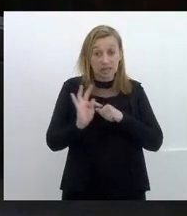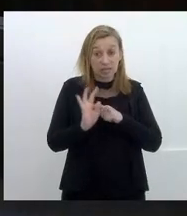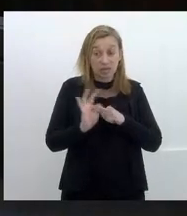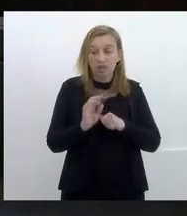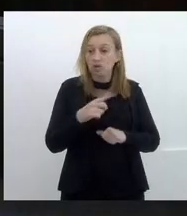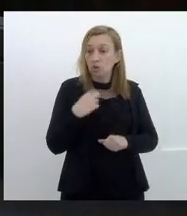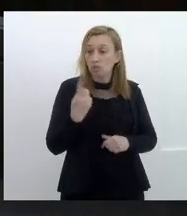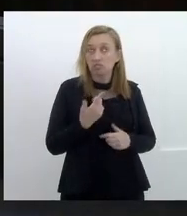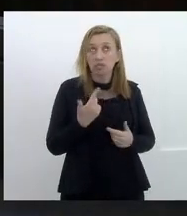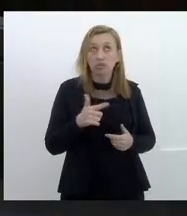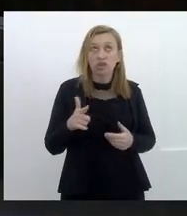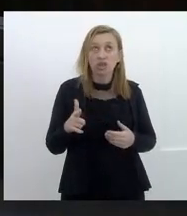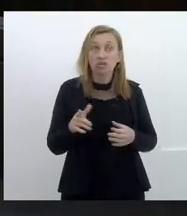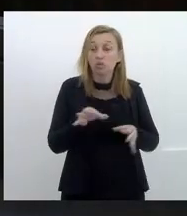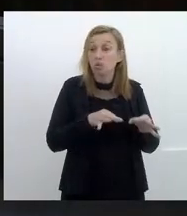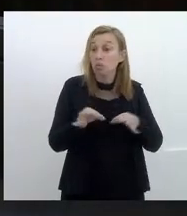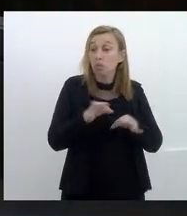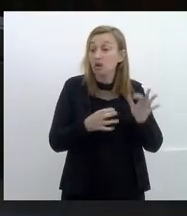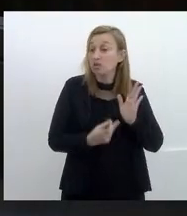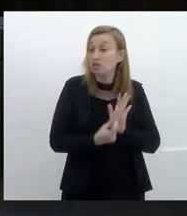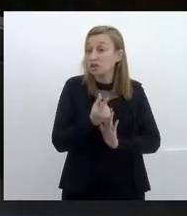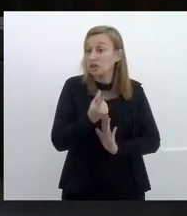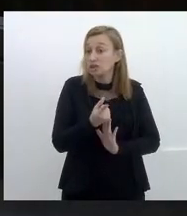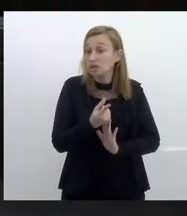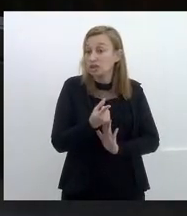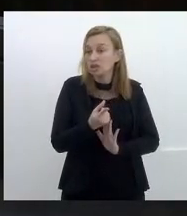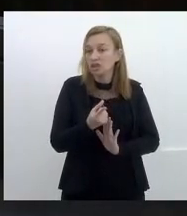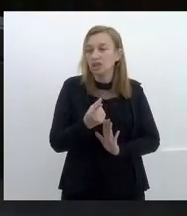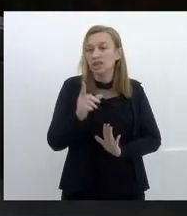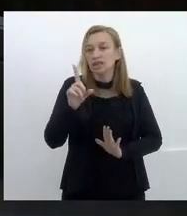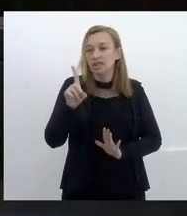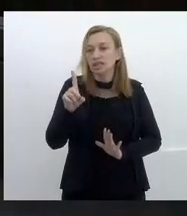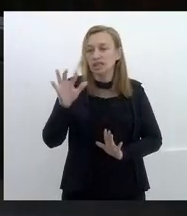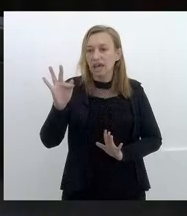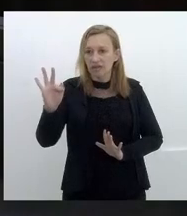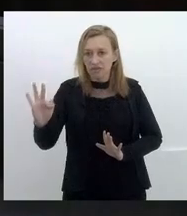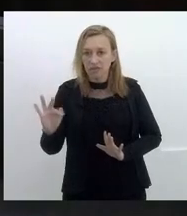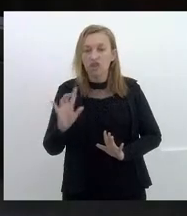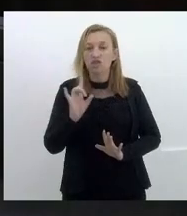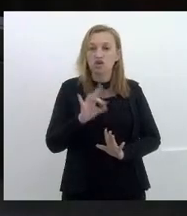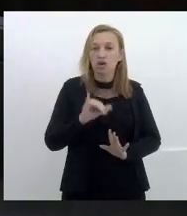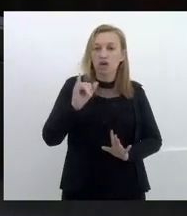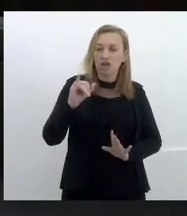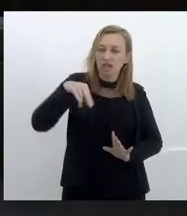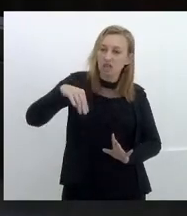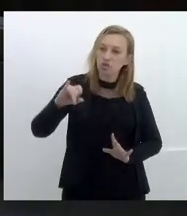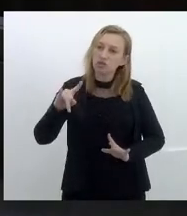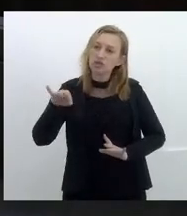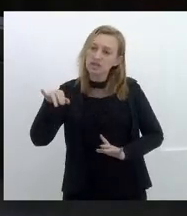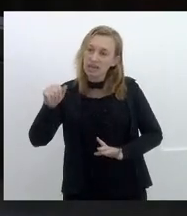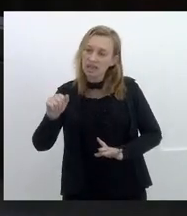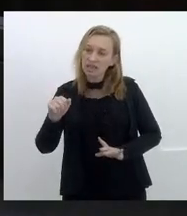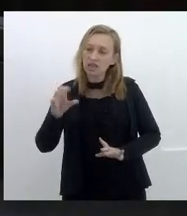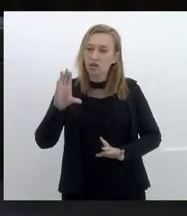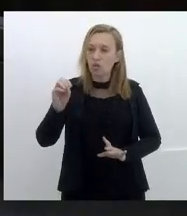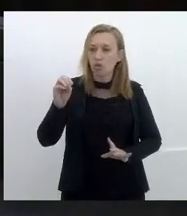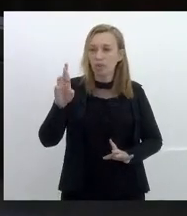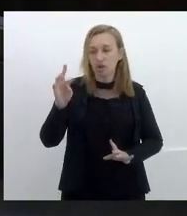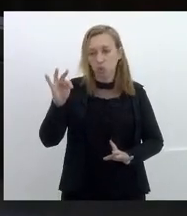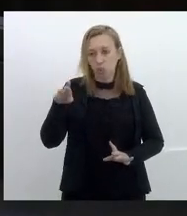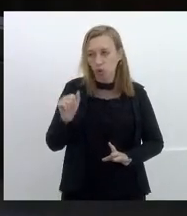nós não temos no plano financeiro deve-se financeiro nós temos insuficiência de cobertura